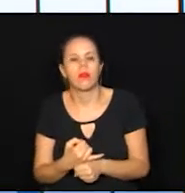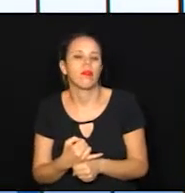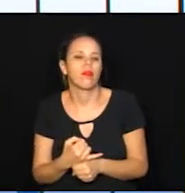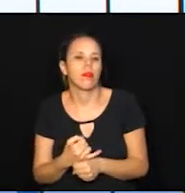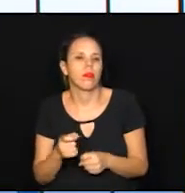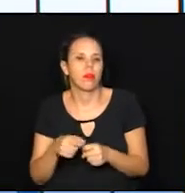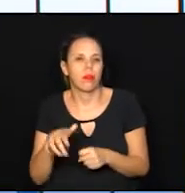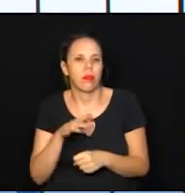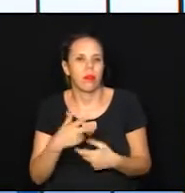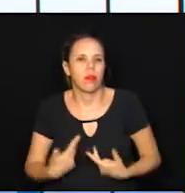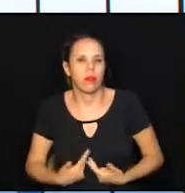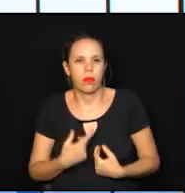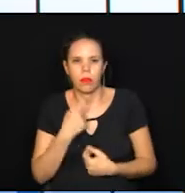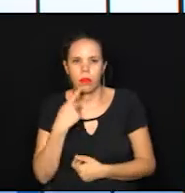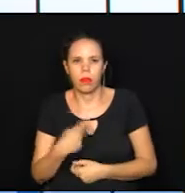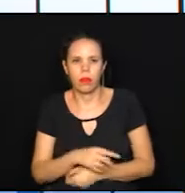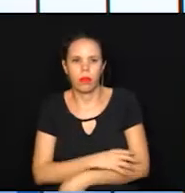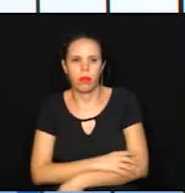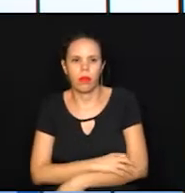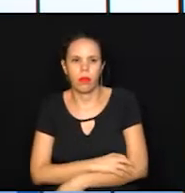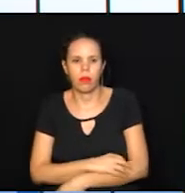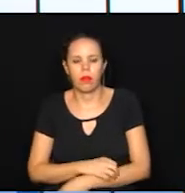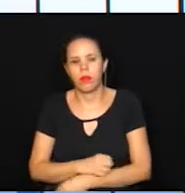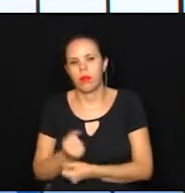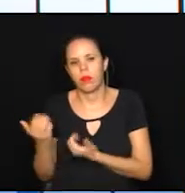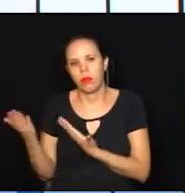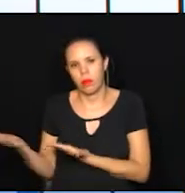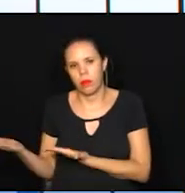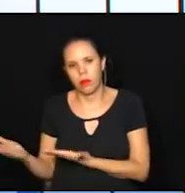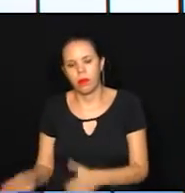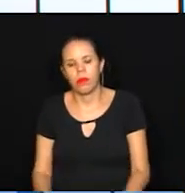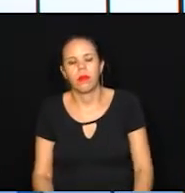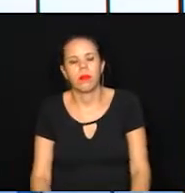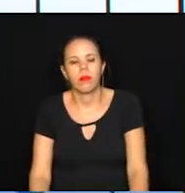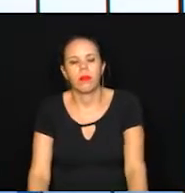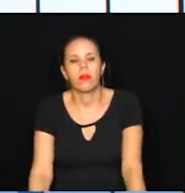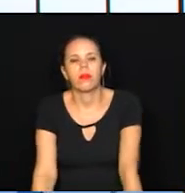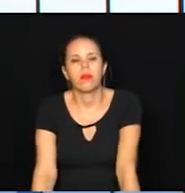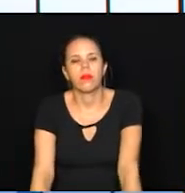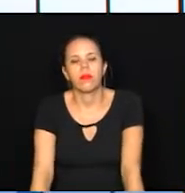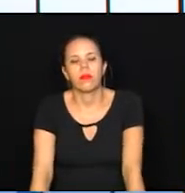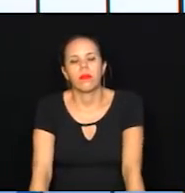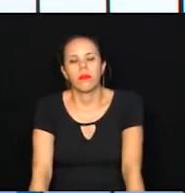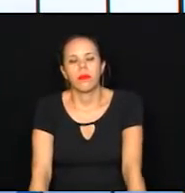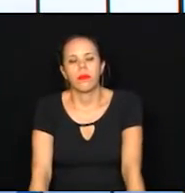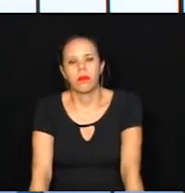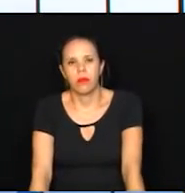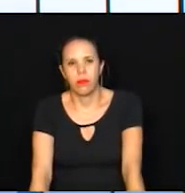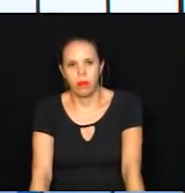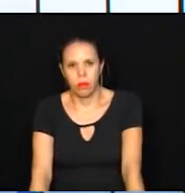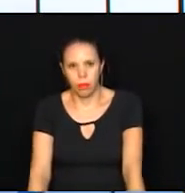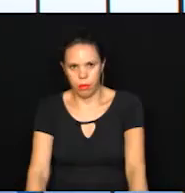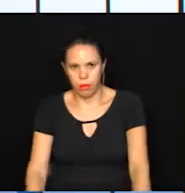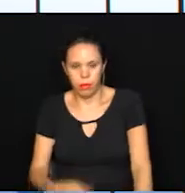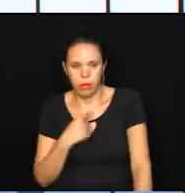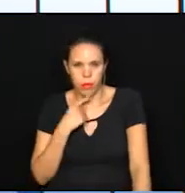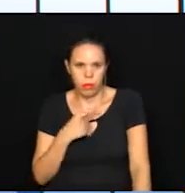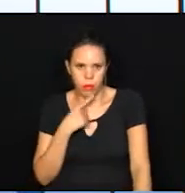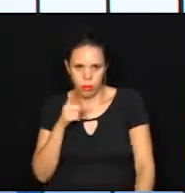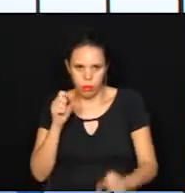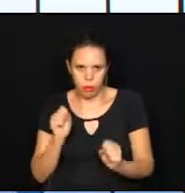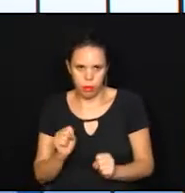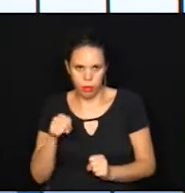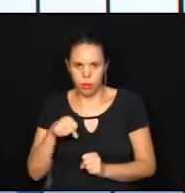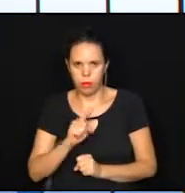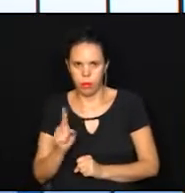Medicina e Cirurgia de Campinas, que é o smcc.com.br. Você tem dúvidas se pode ou